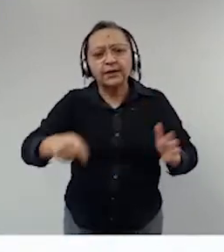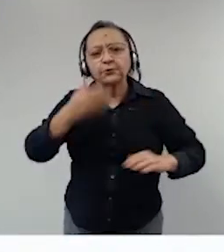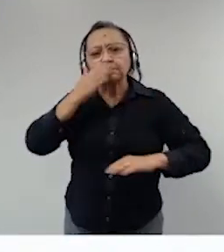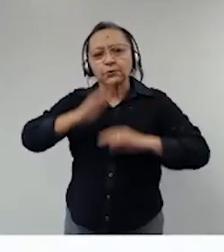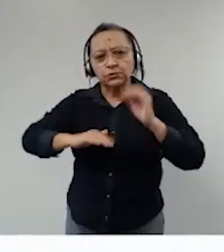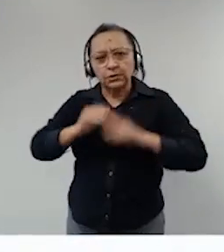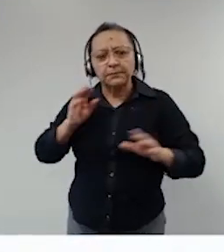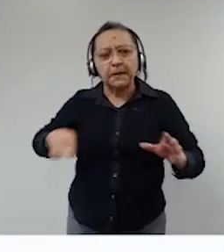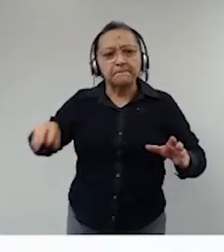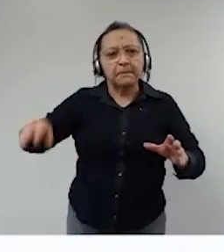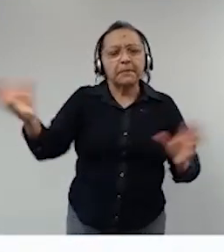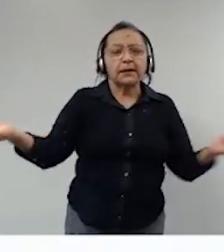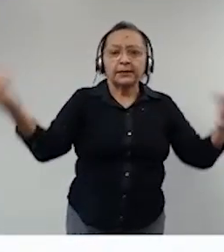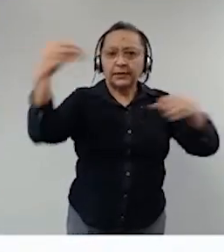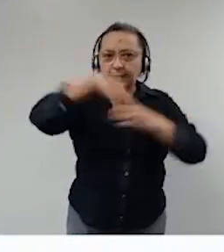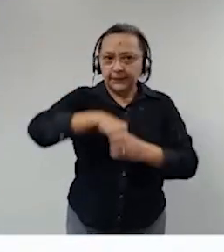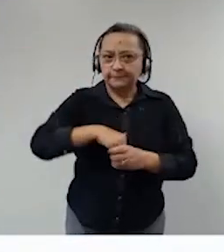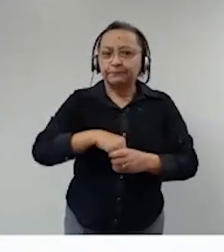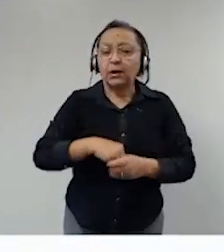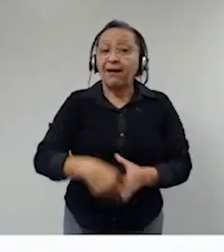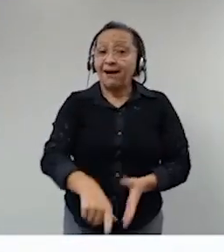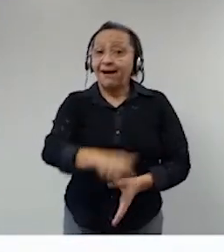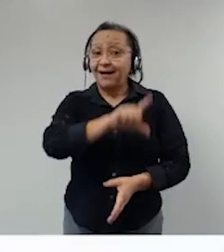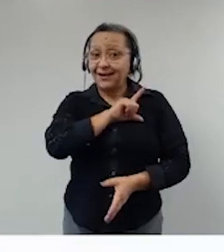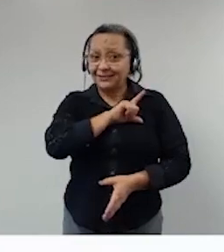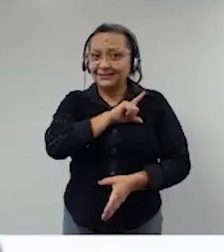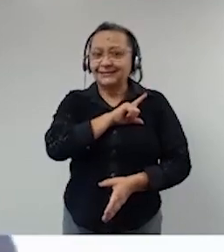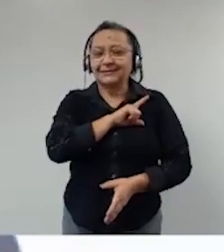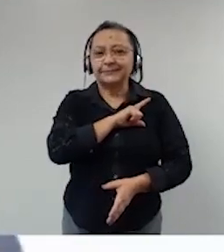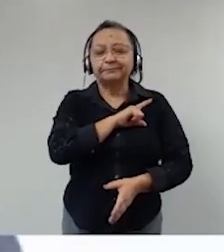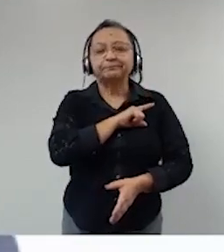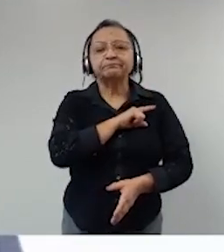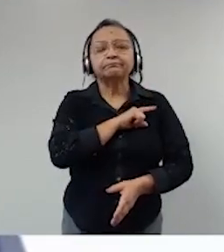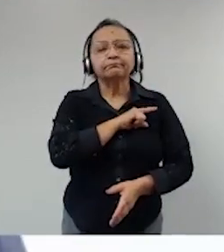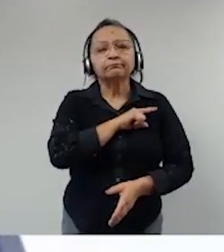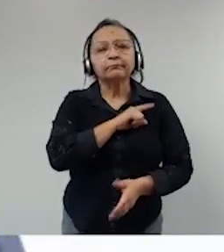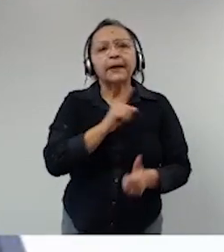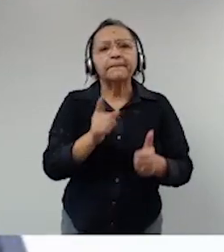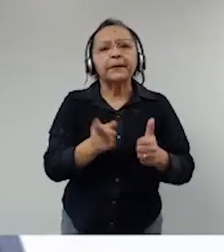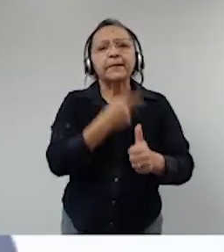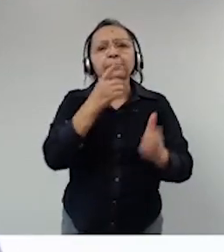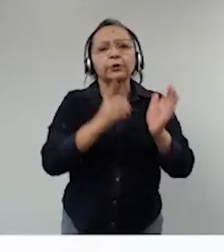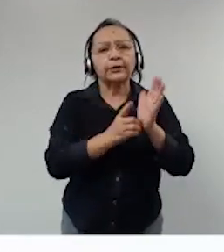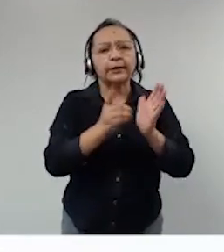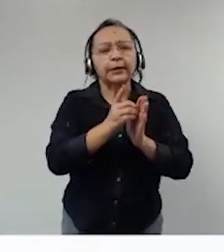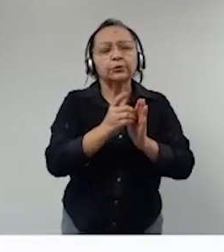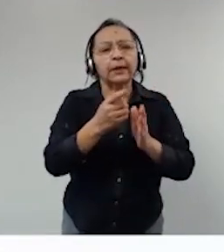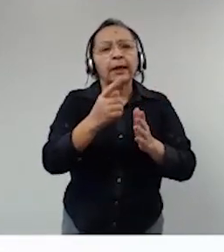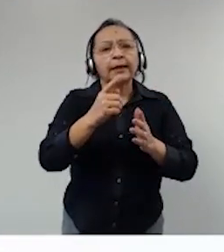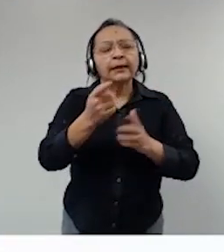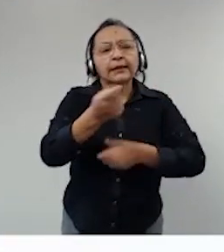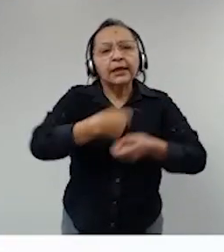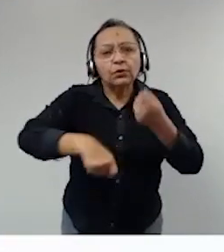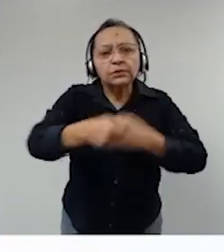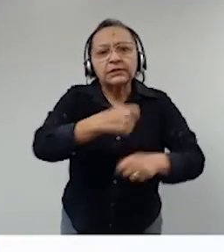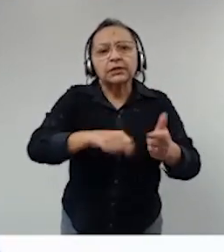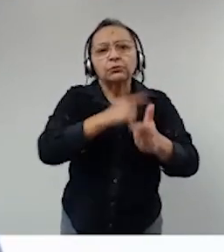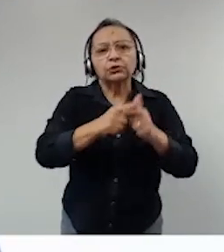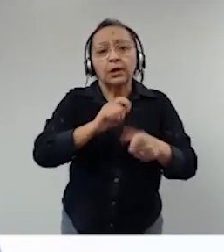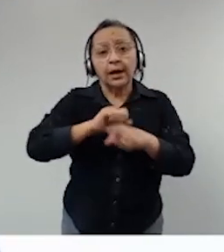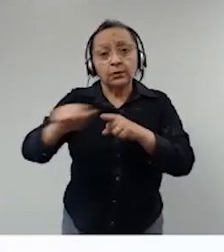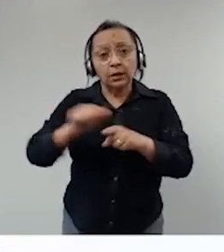das nossas áreas. Antes mesmo de sair a primeira decisão sobre renegociação de aluguéis, um funcionário nosso,